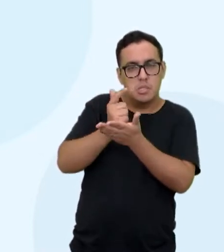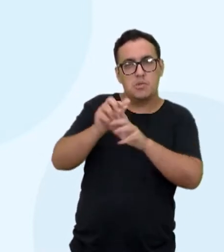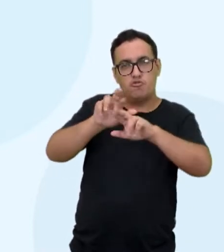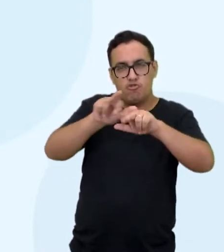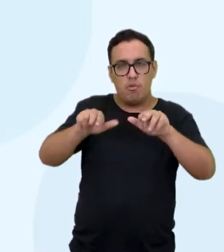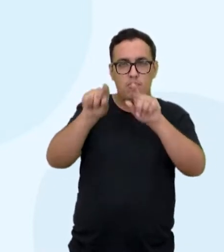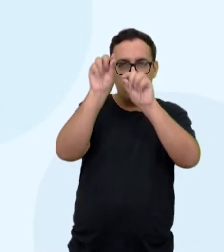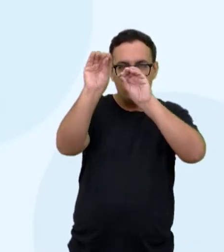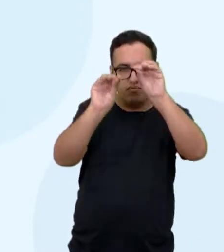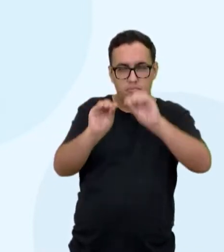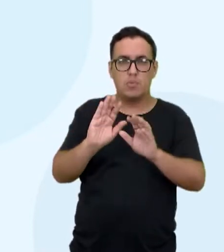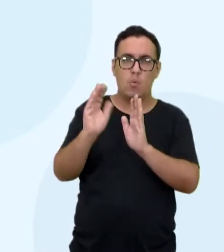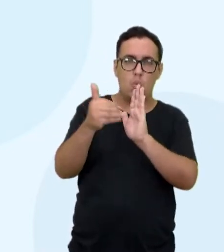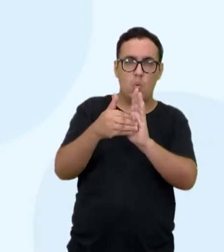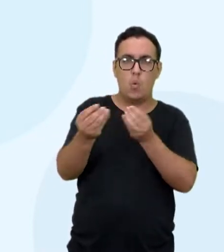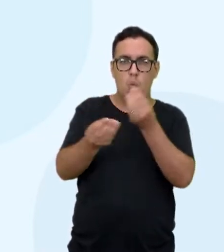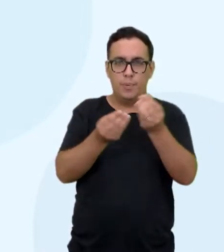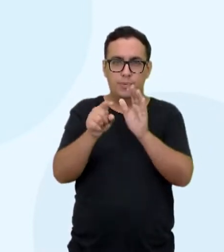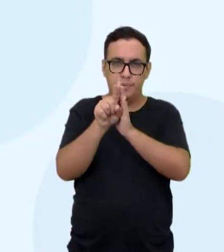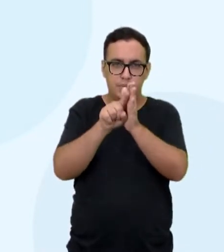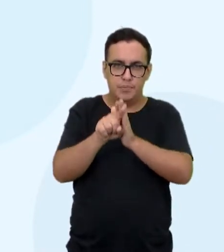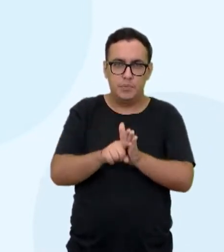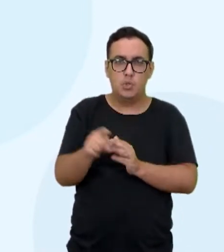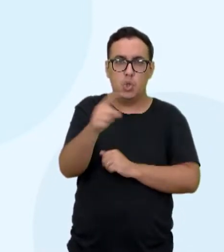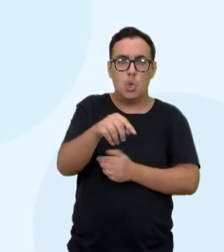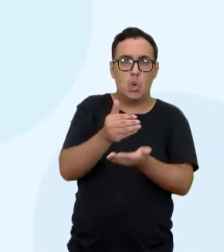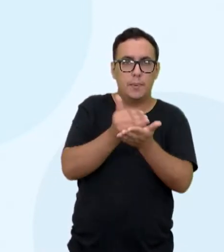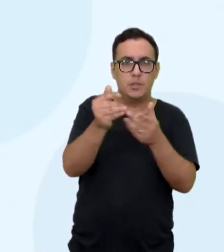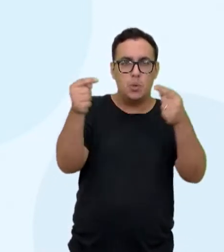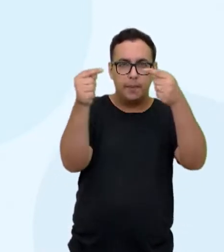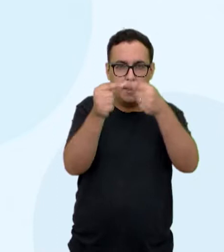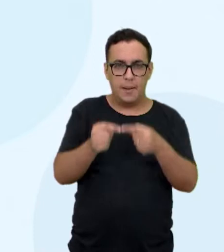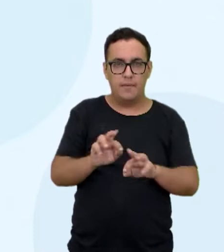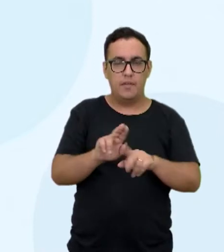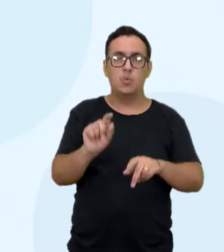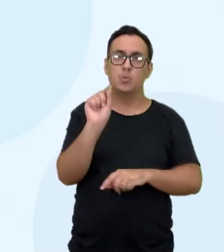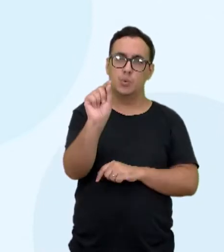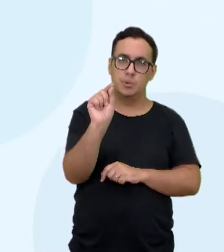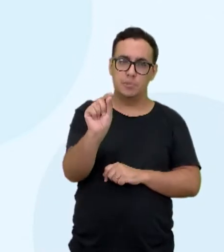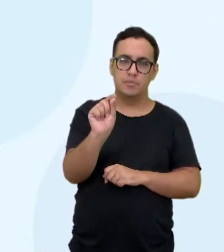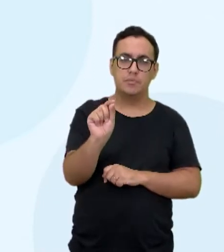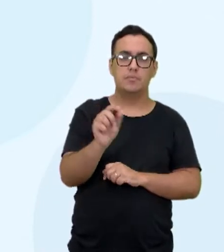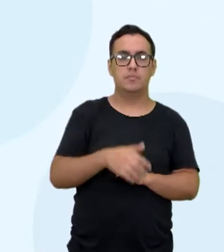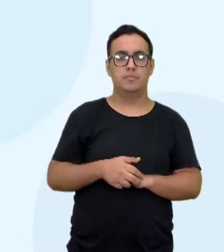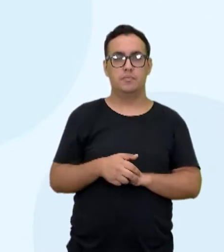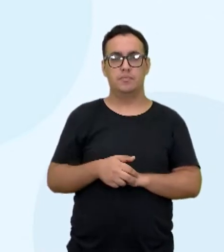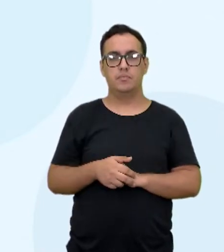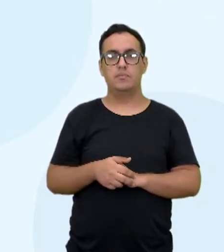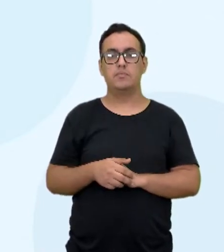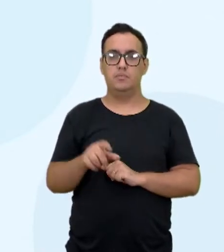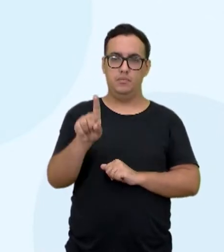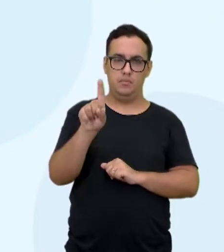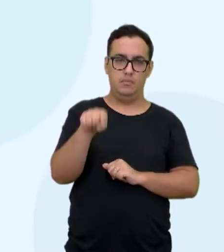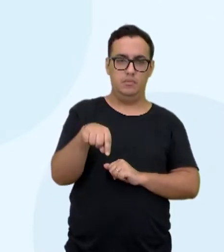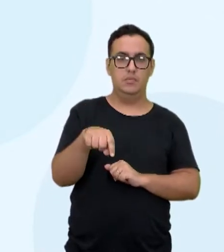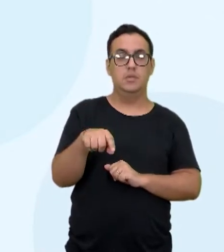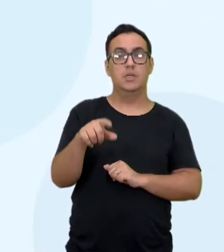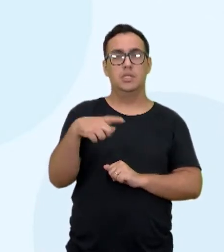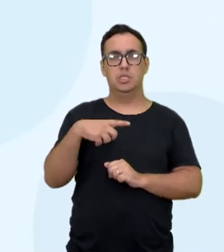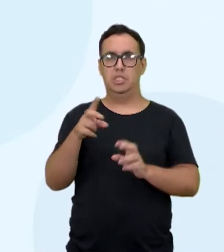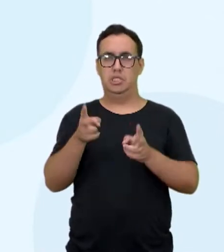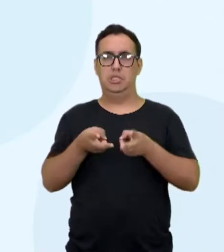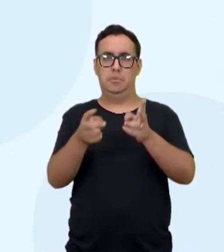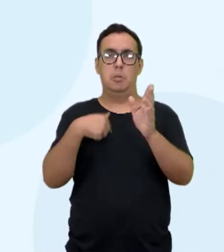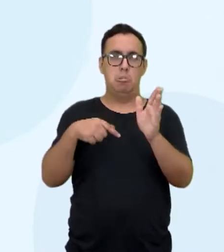é? A gente tinha começado de um ponto comum, que era o seguinte: olha, todas as vezes que eu vou fazer uma